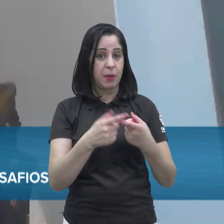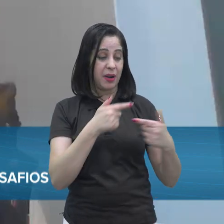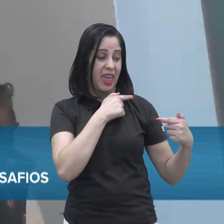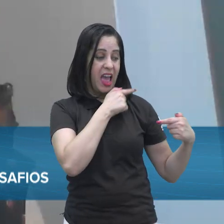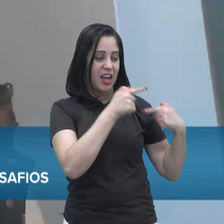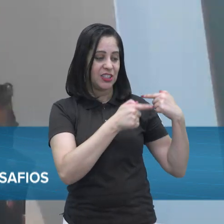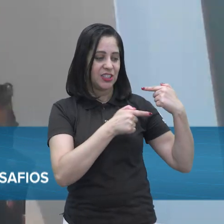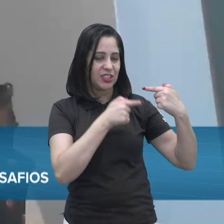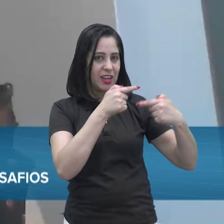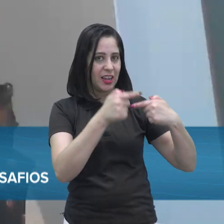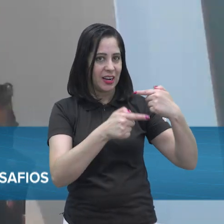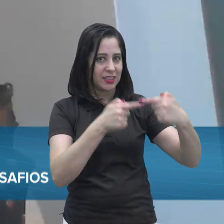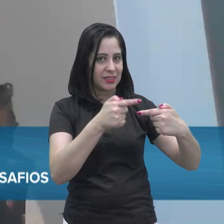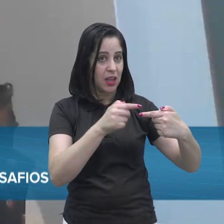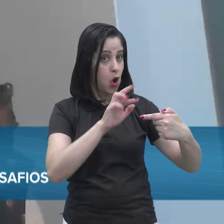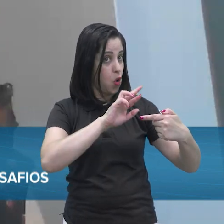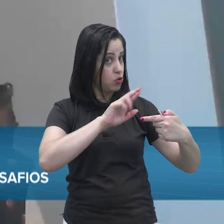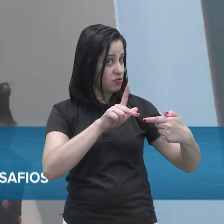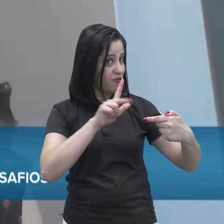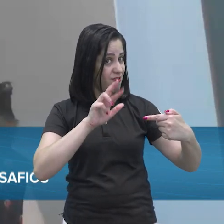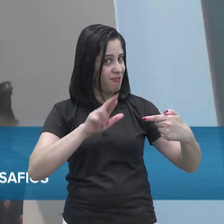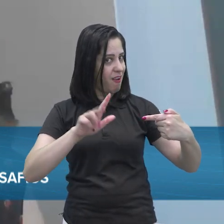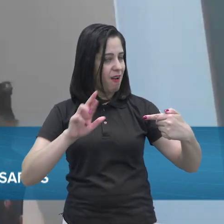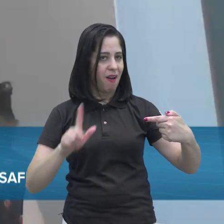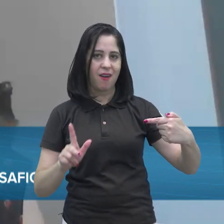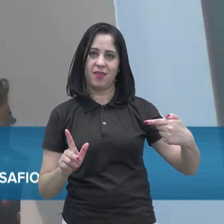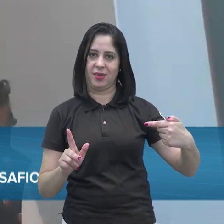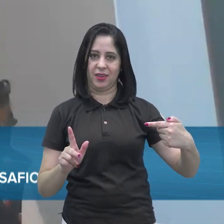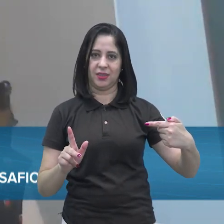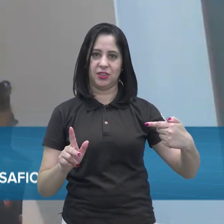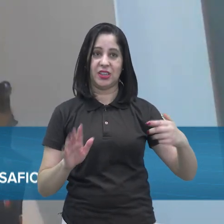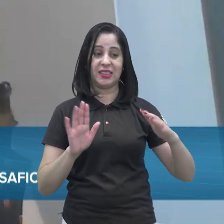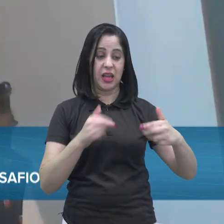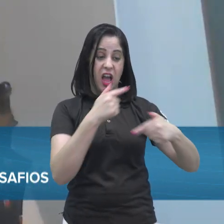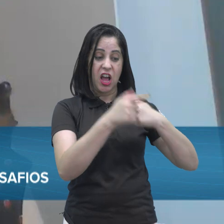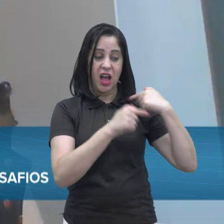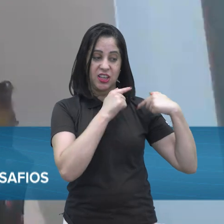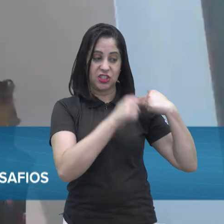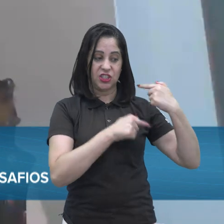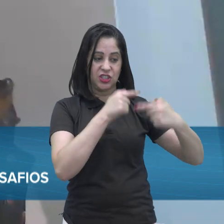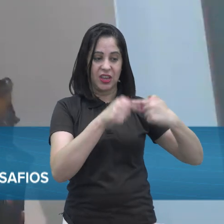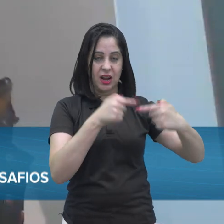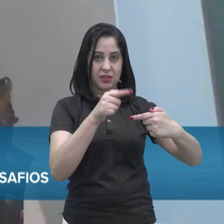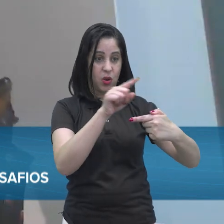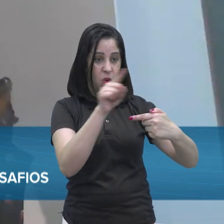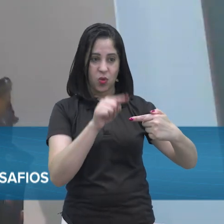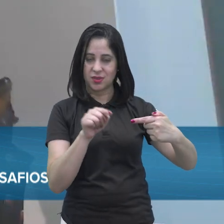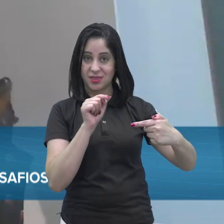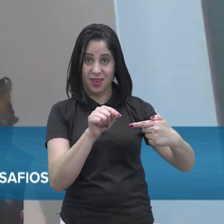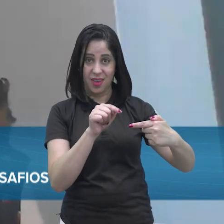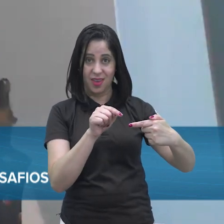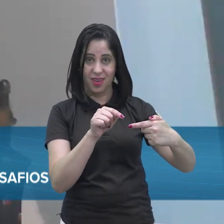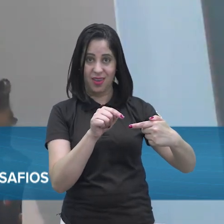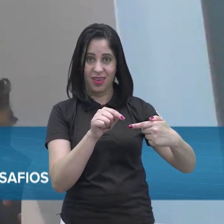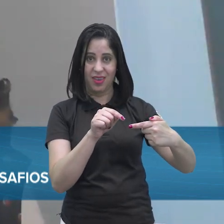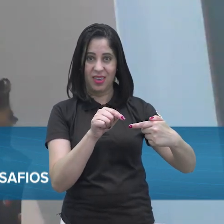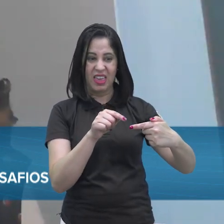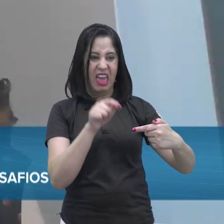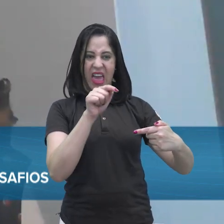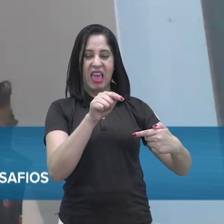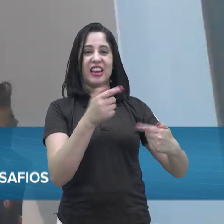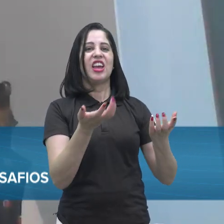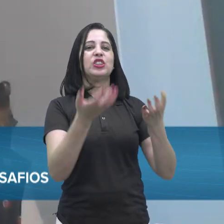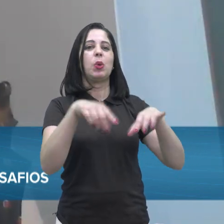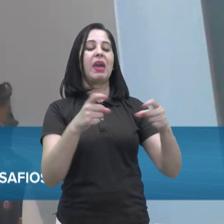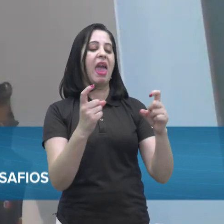uma necessidade diferente de vida. Então, quando a gente fala da geração Z, eles não estão preocupados com